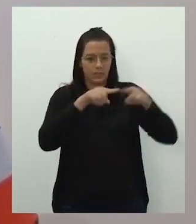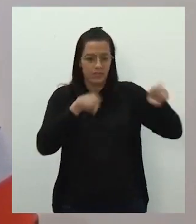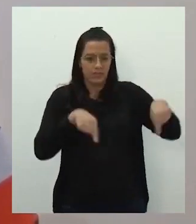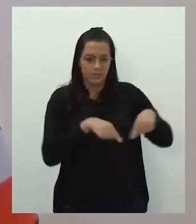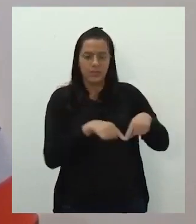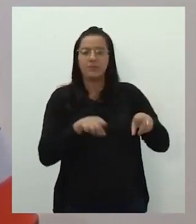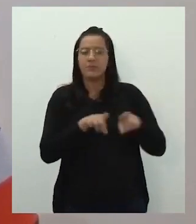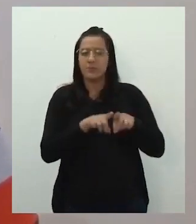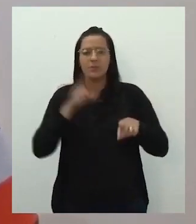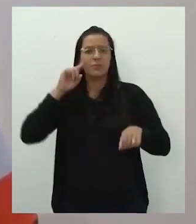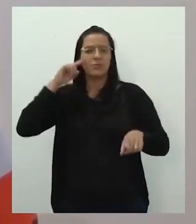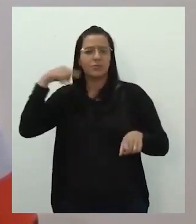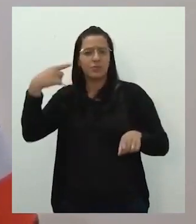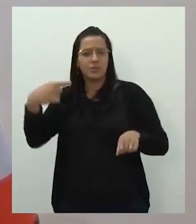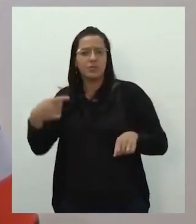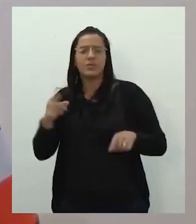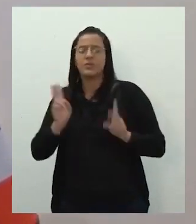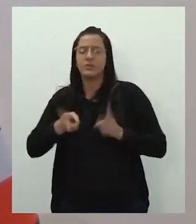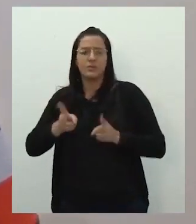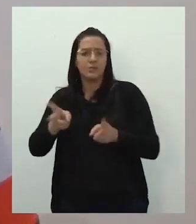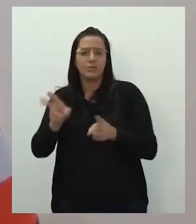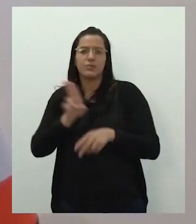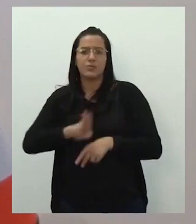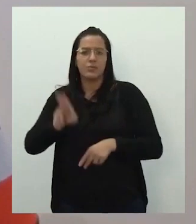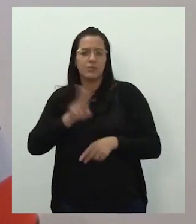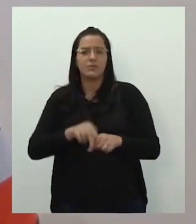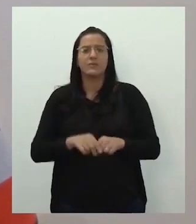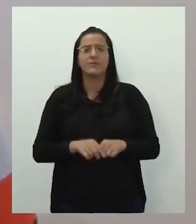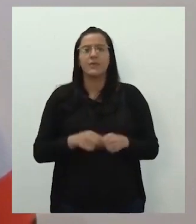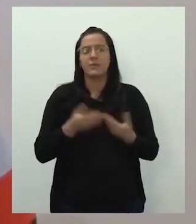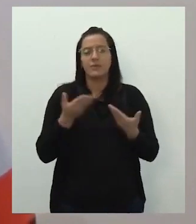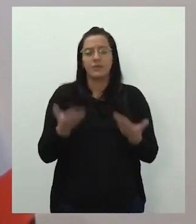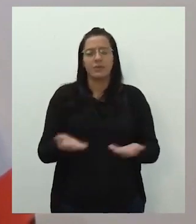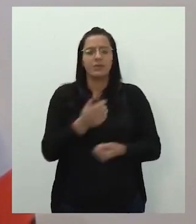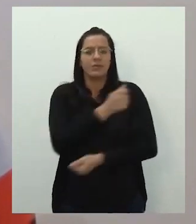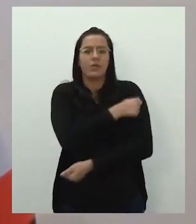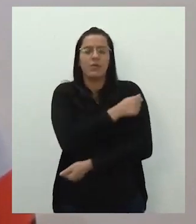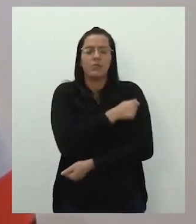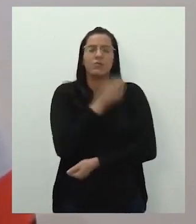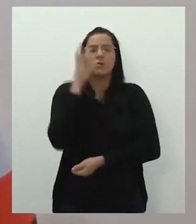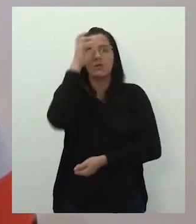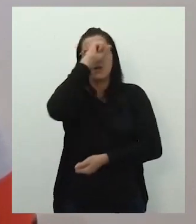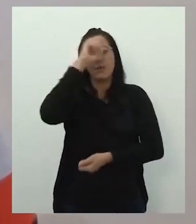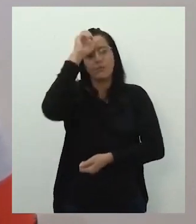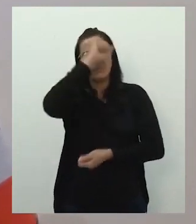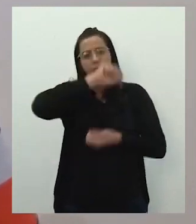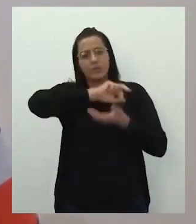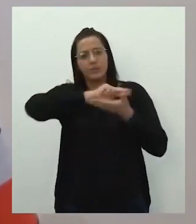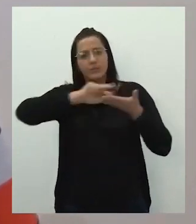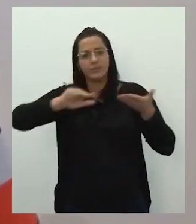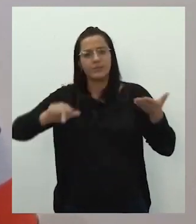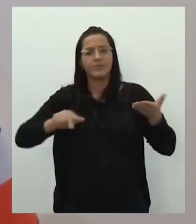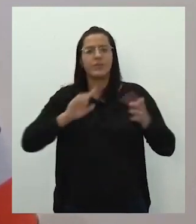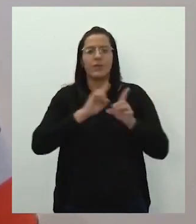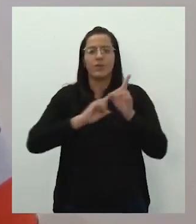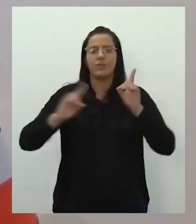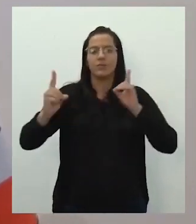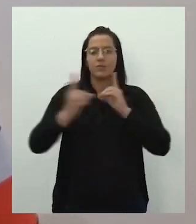as atividades práticas são um meio efetivo para o aprendizado do estudante, onde ele é protagonista na aula